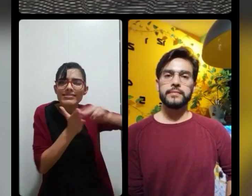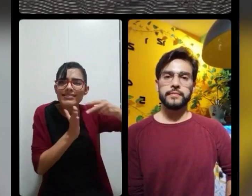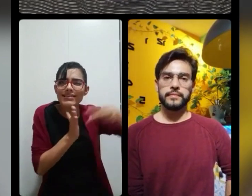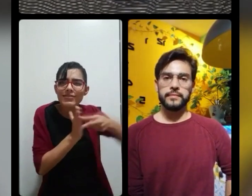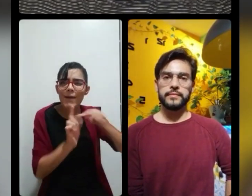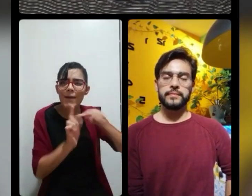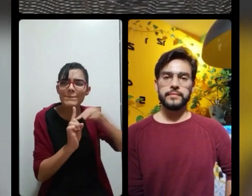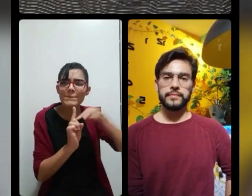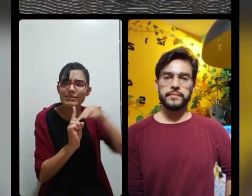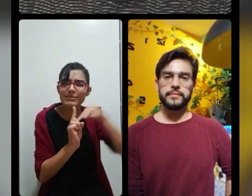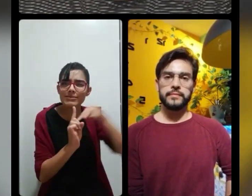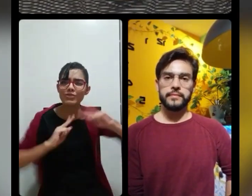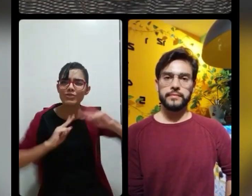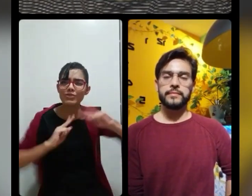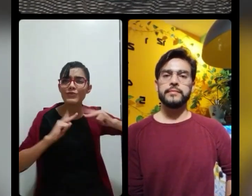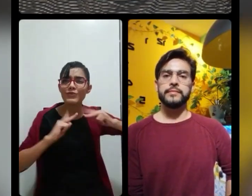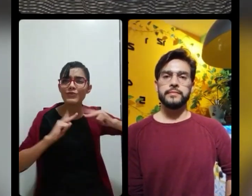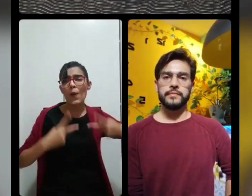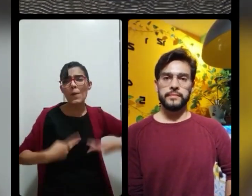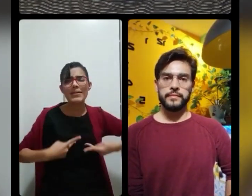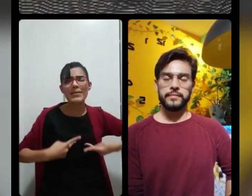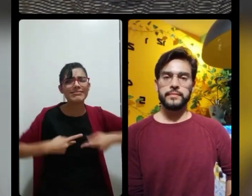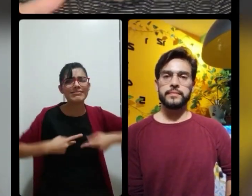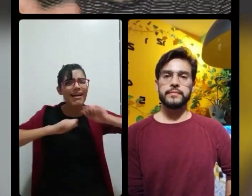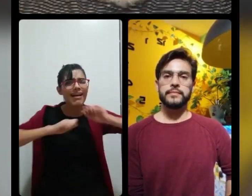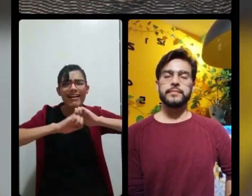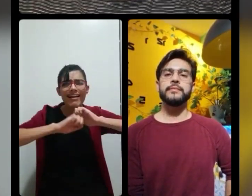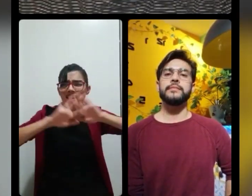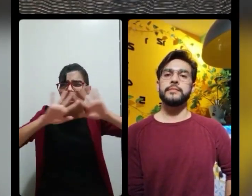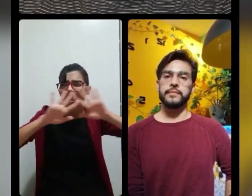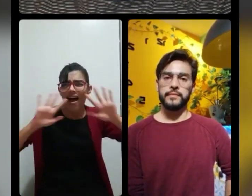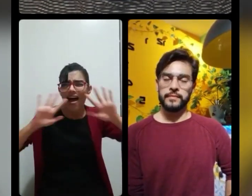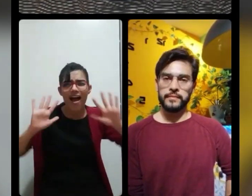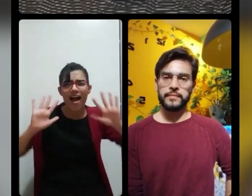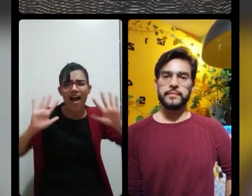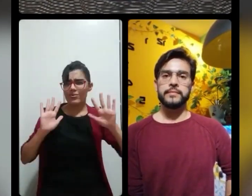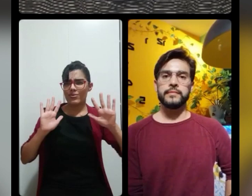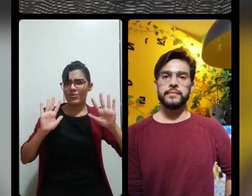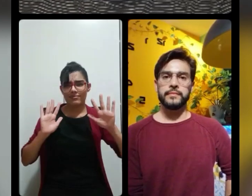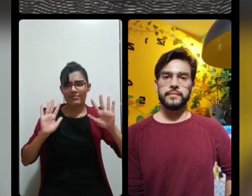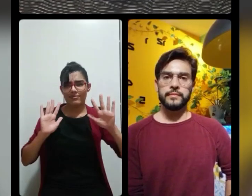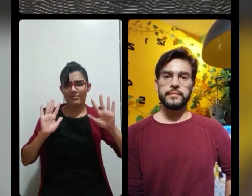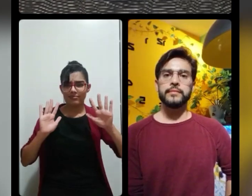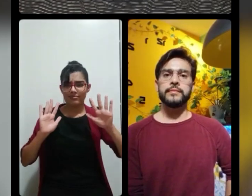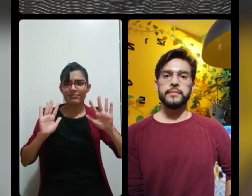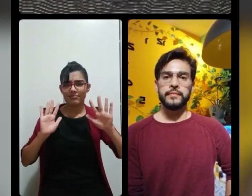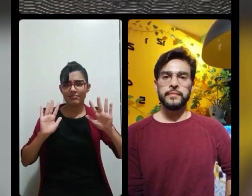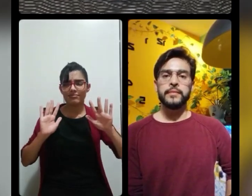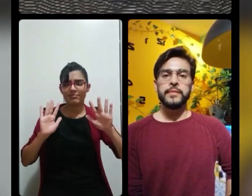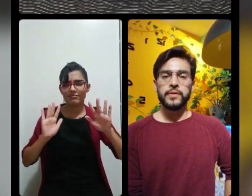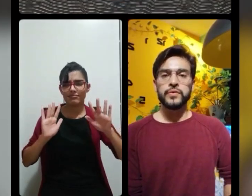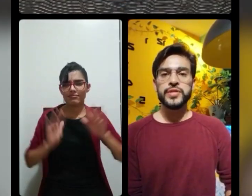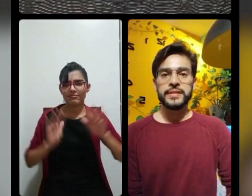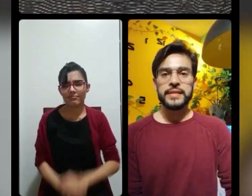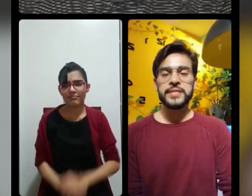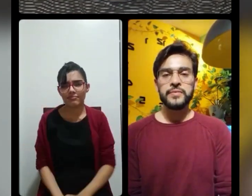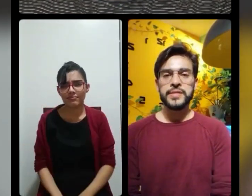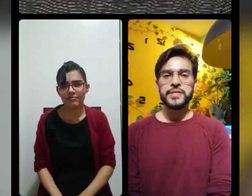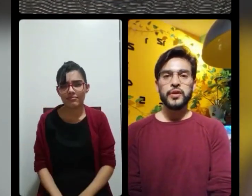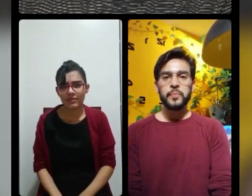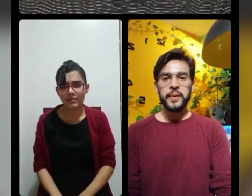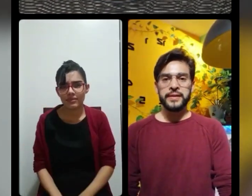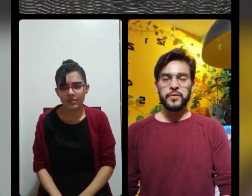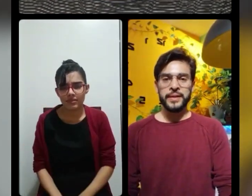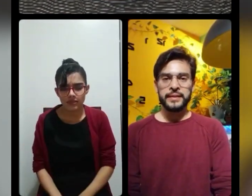formulação dos verbetes que formam o corpo do livro. Com certeza é